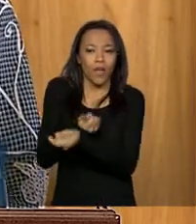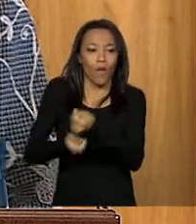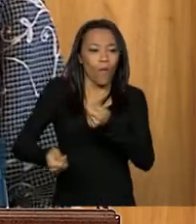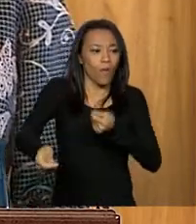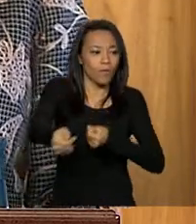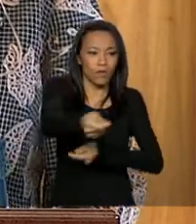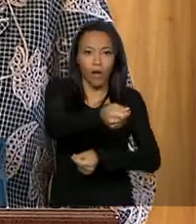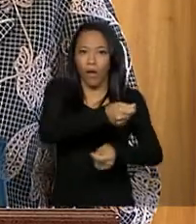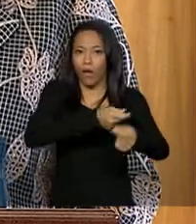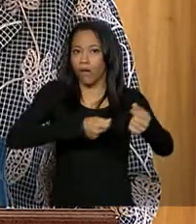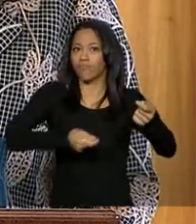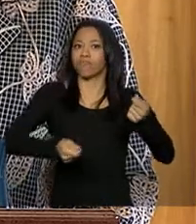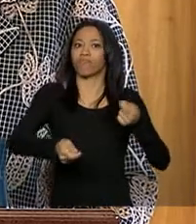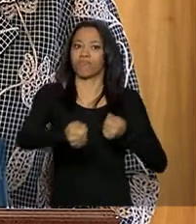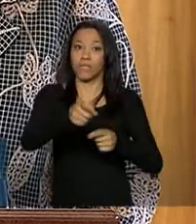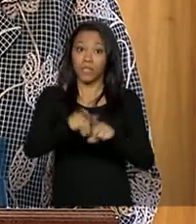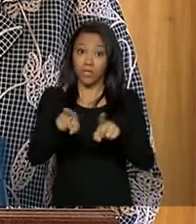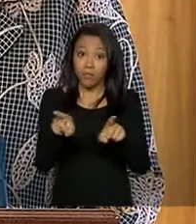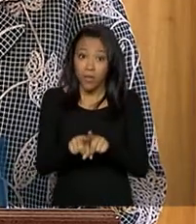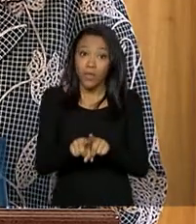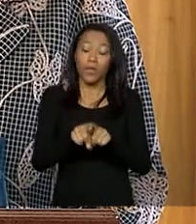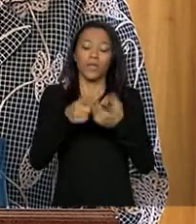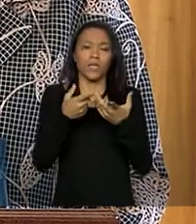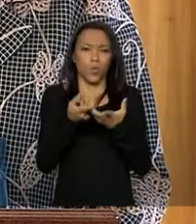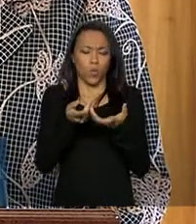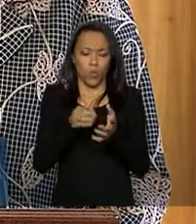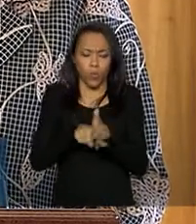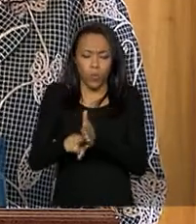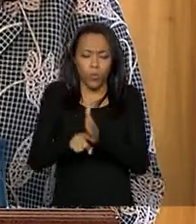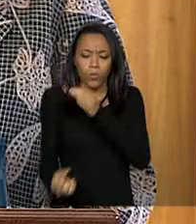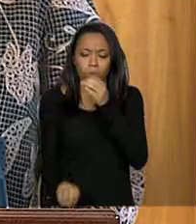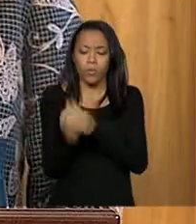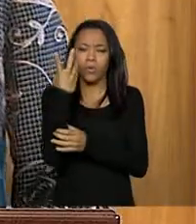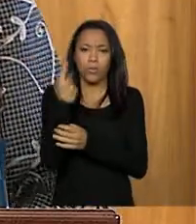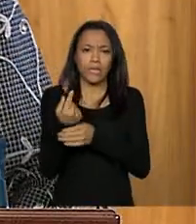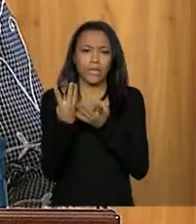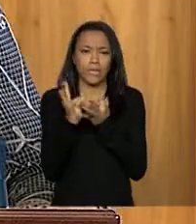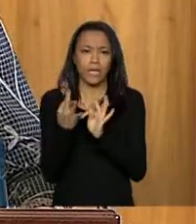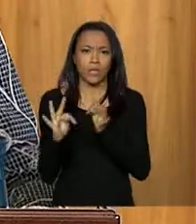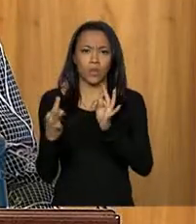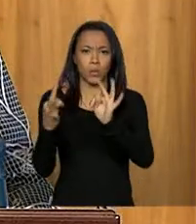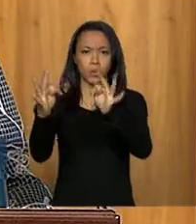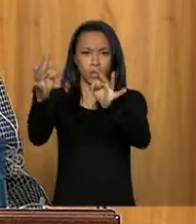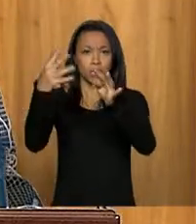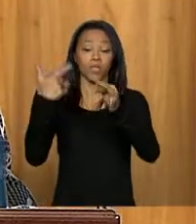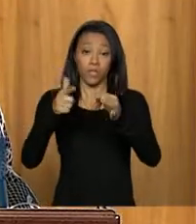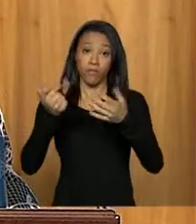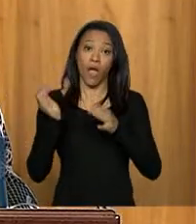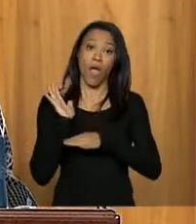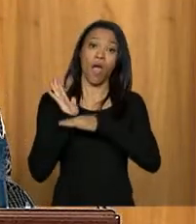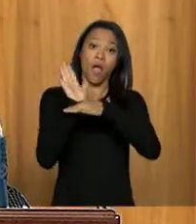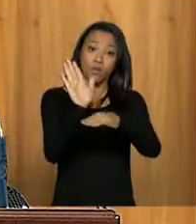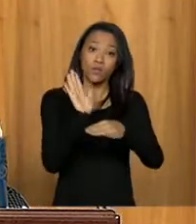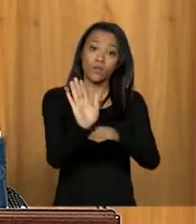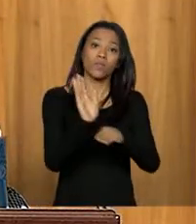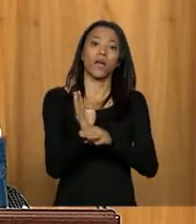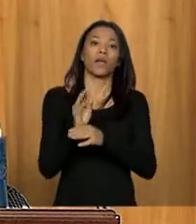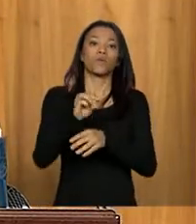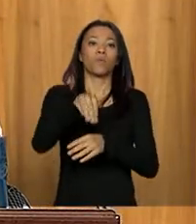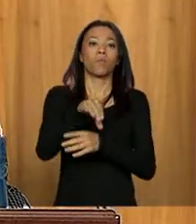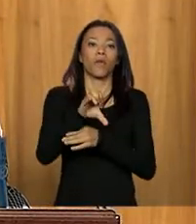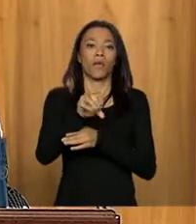o desenvolvimento de alto conteúdo tecnológico que atenda aos mercados nacionais e